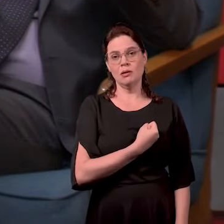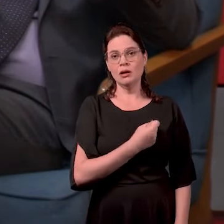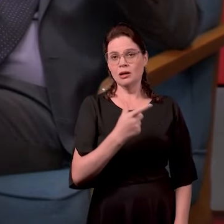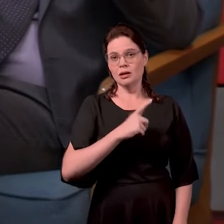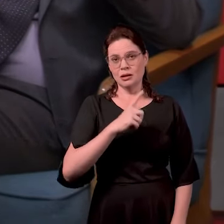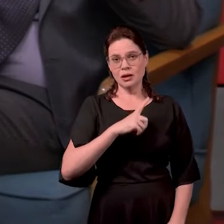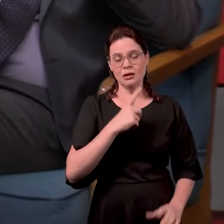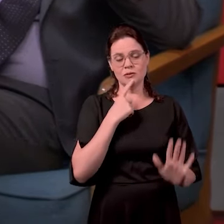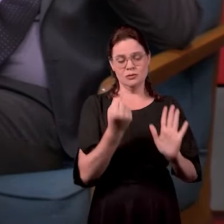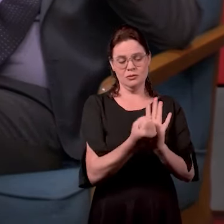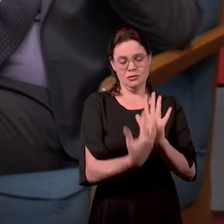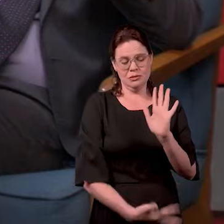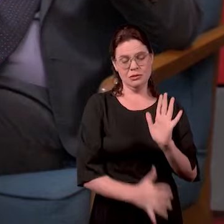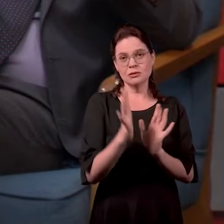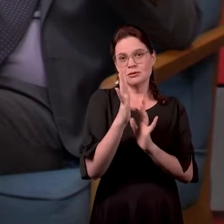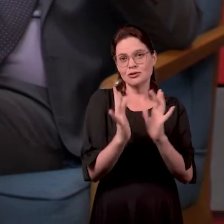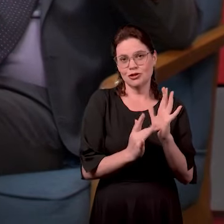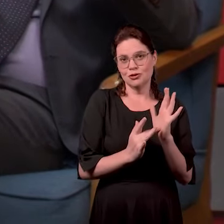Então vamos.